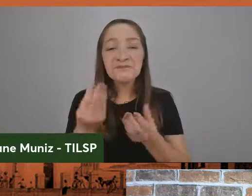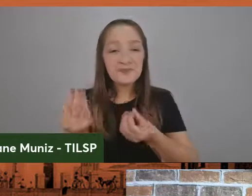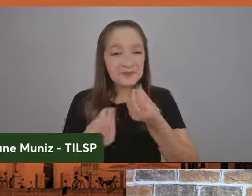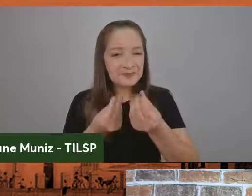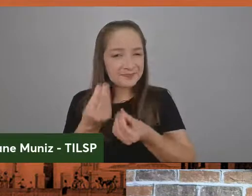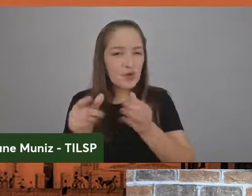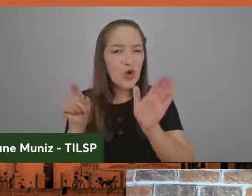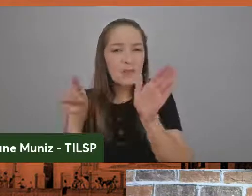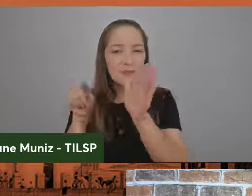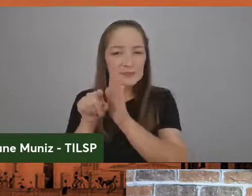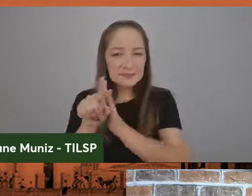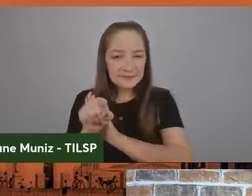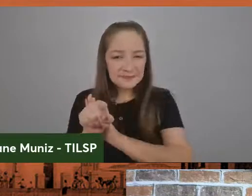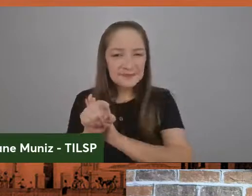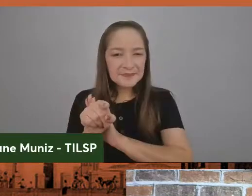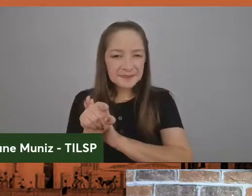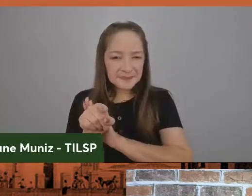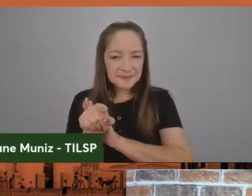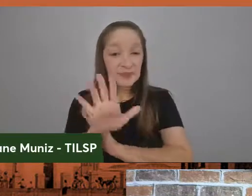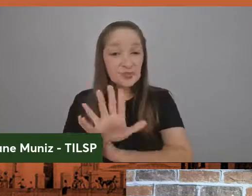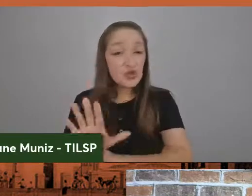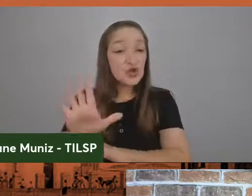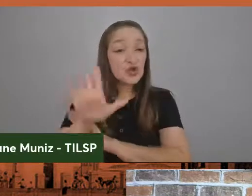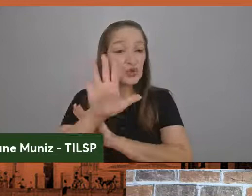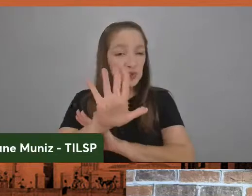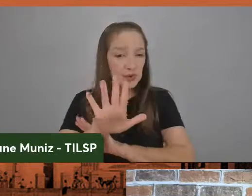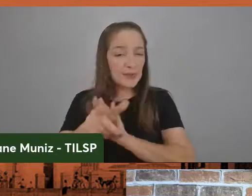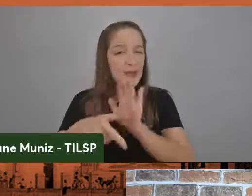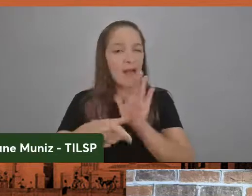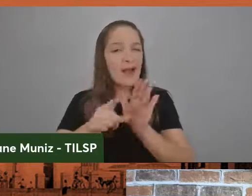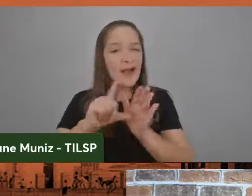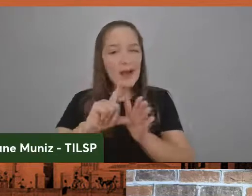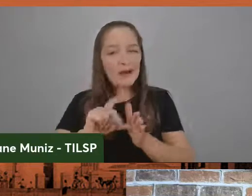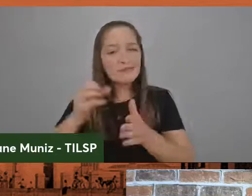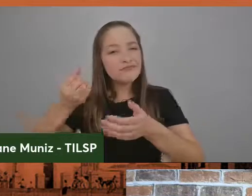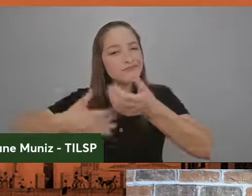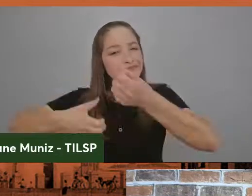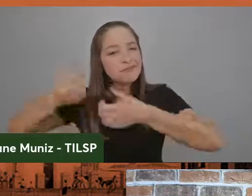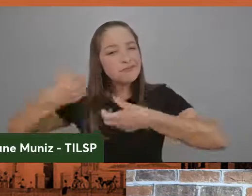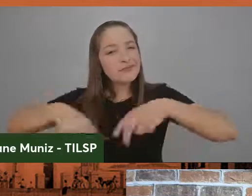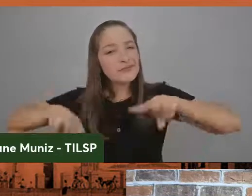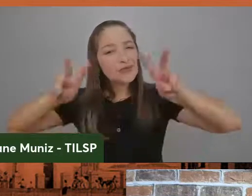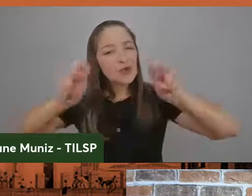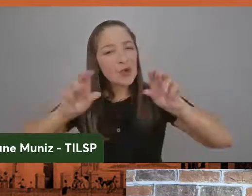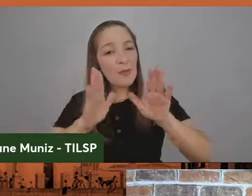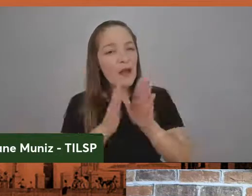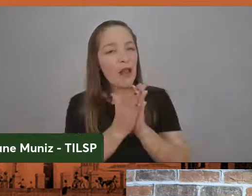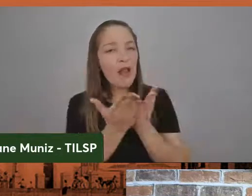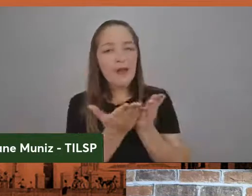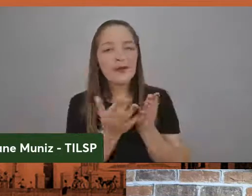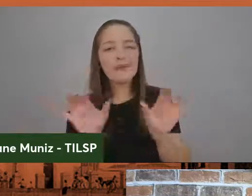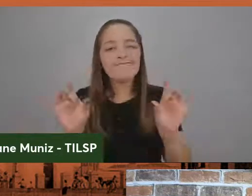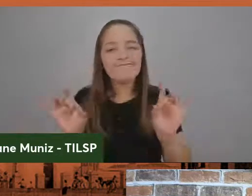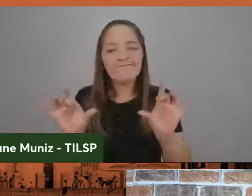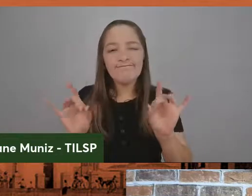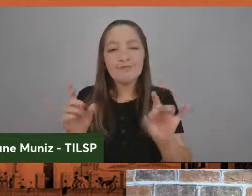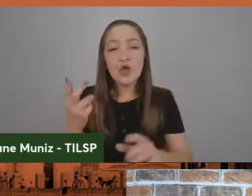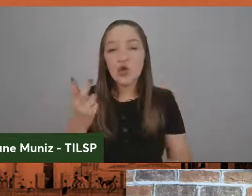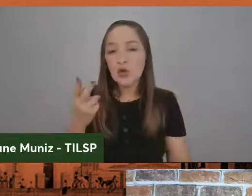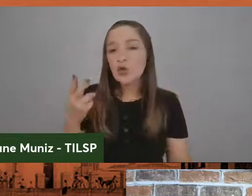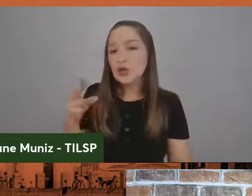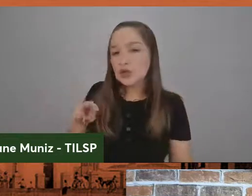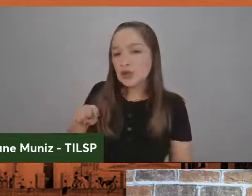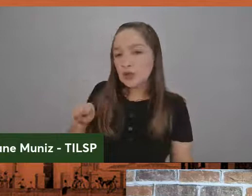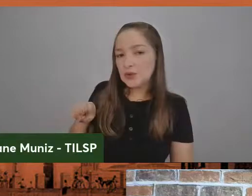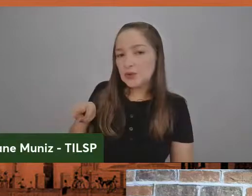uma pergunta um pouco mais geral, né, antes da gente começar a falar desse livraço que é o Dois Irmãos, uma pergunta um pouco